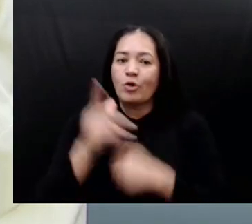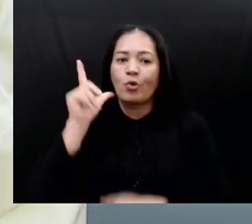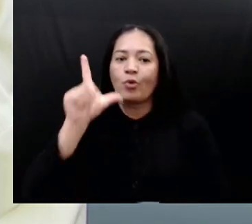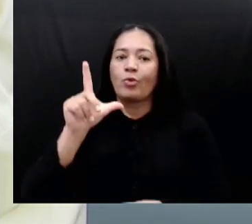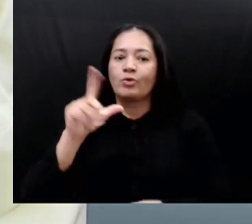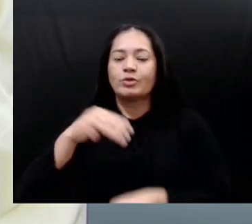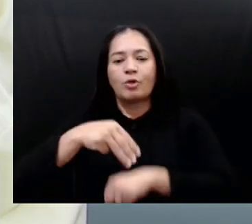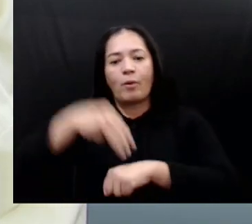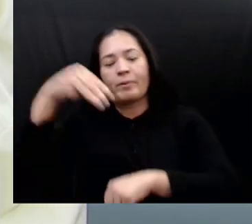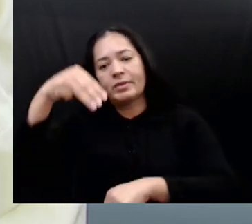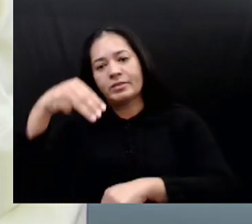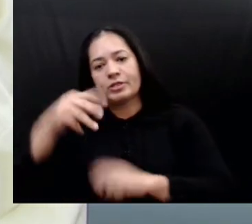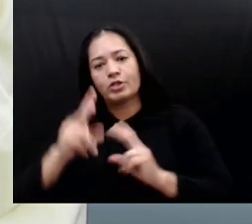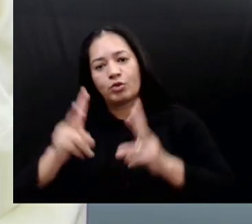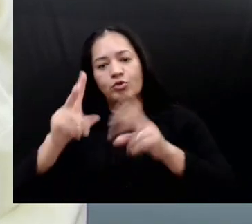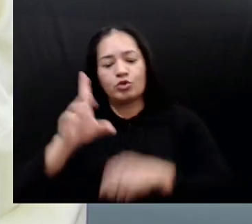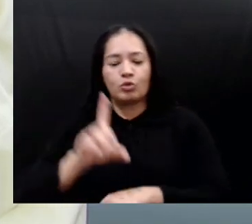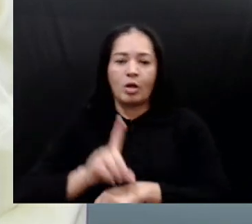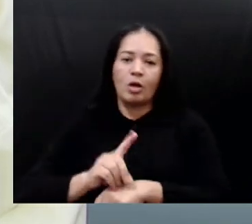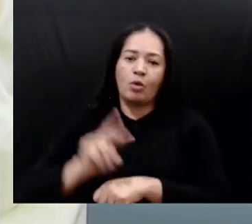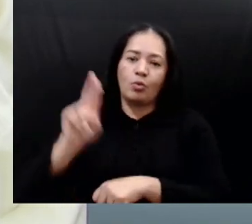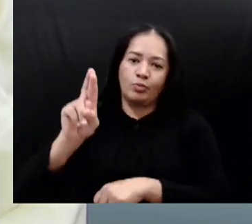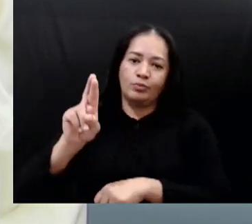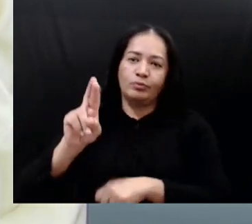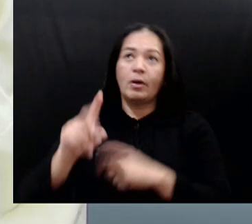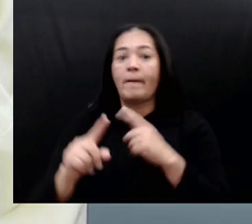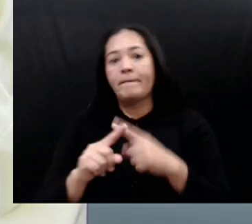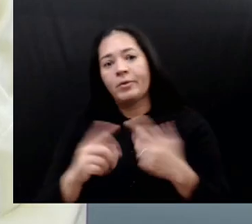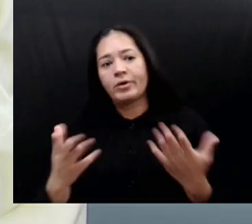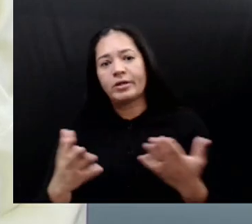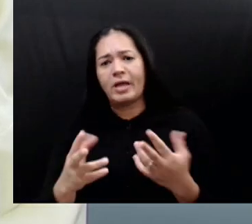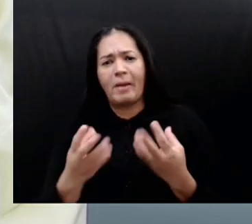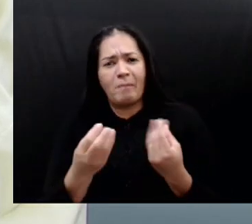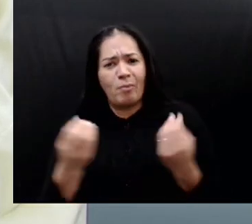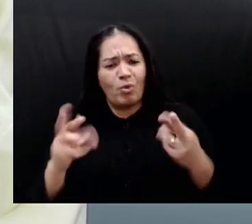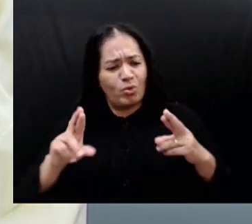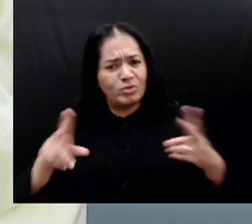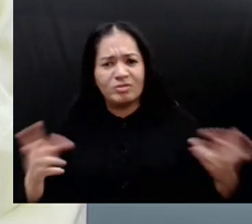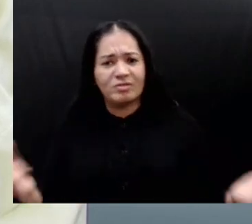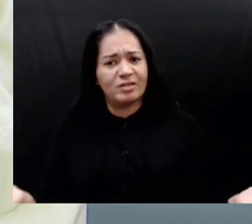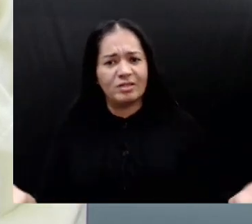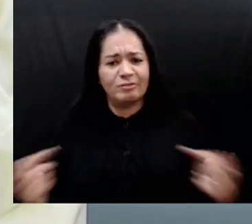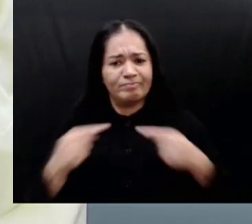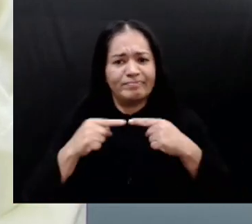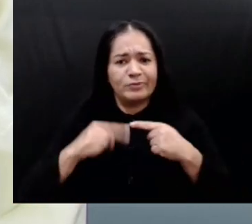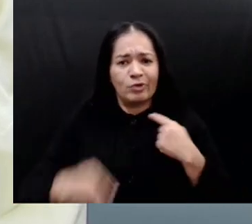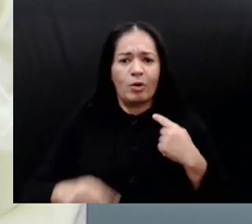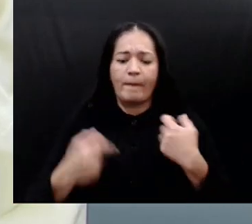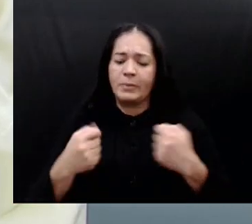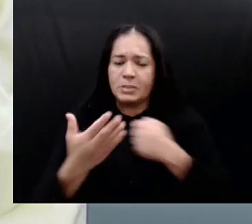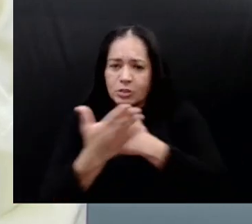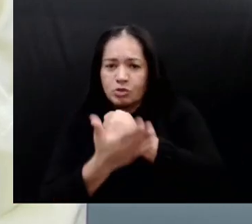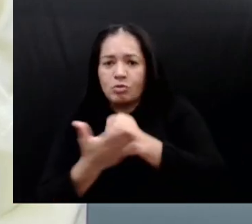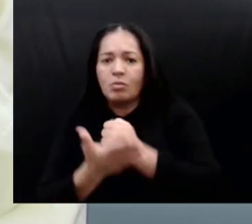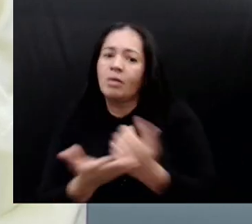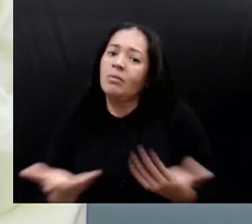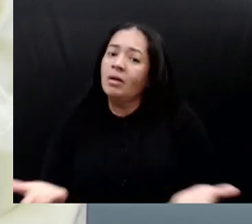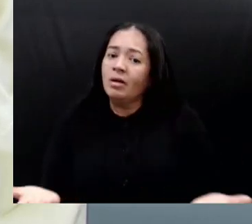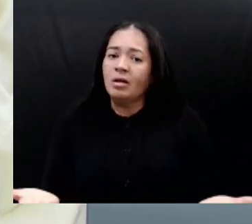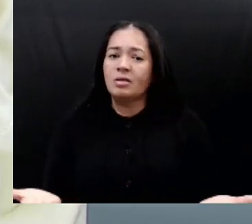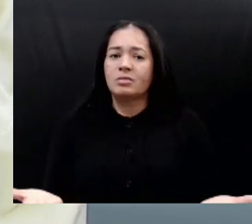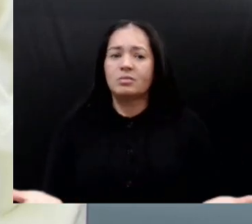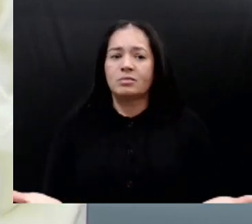num doutorado. Porque senão é muito diferente, né, cara? Aí é porque precisa uma base, né? Exatamente, pelo menos de